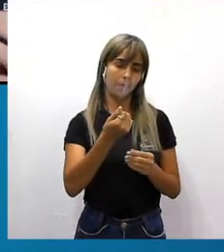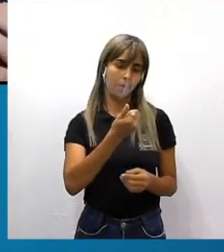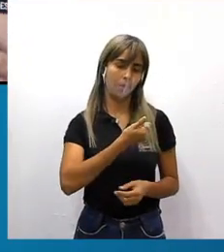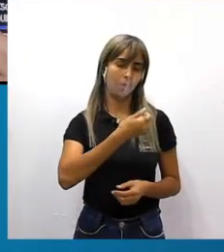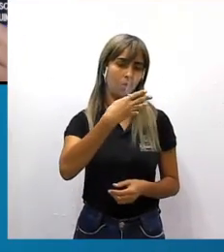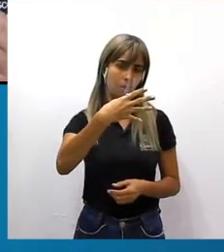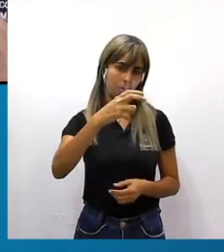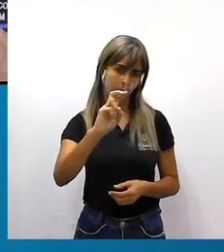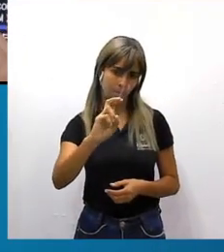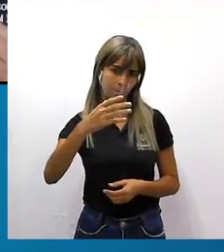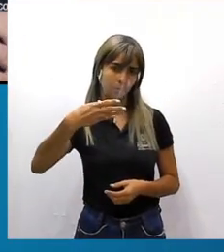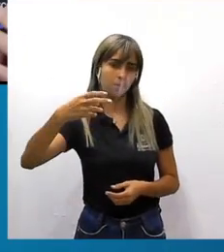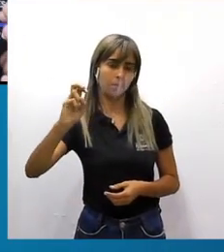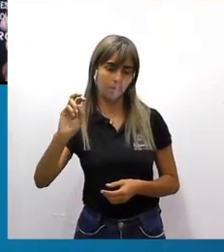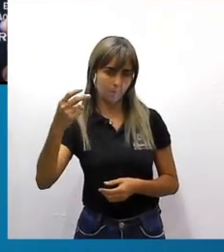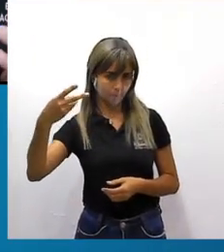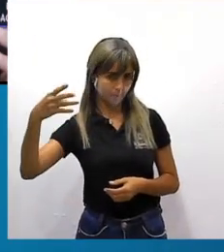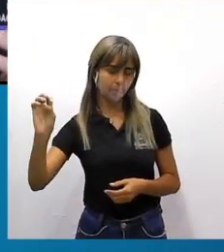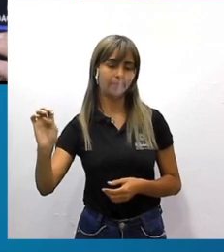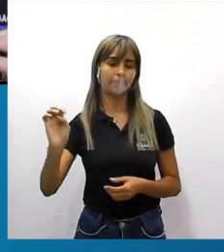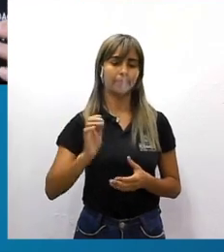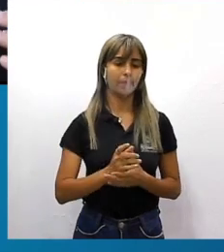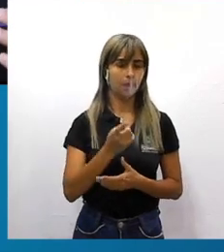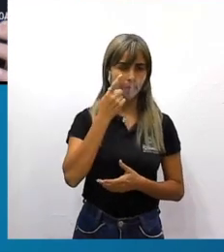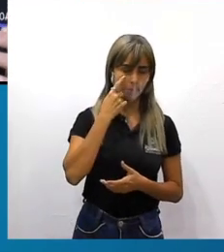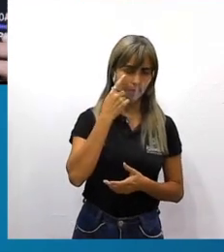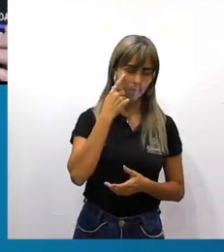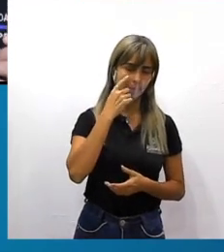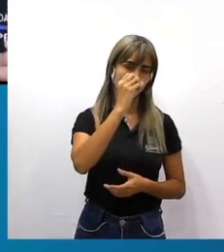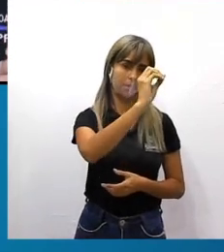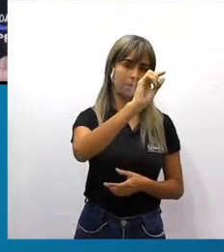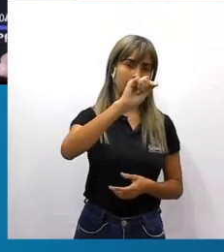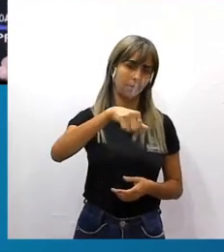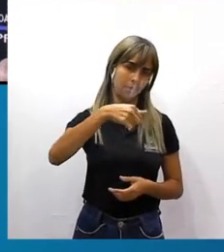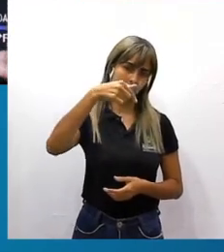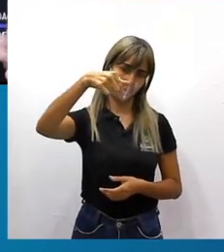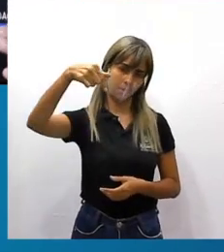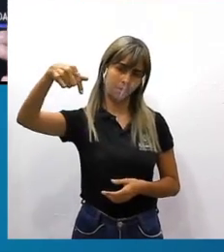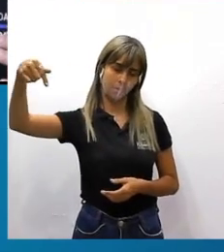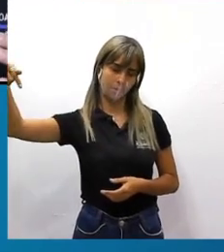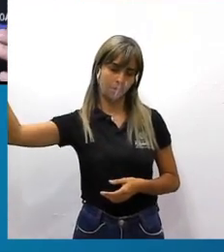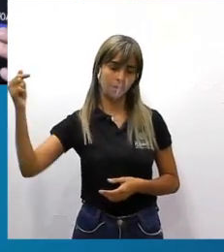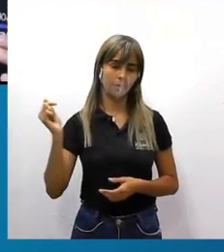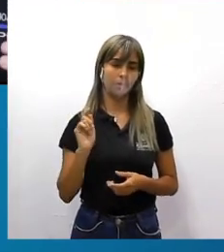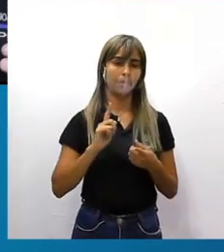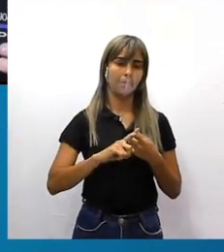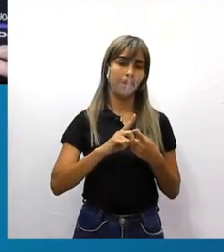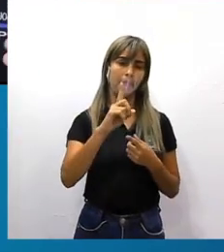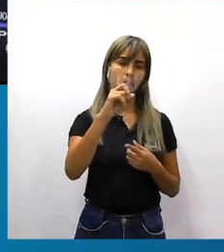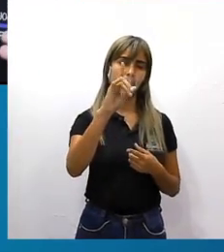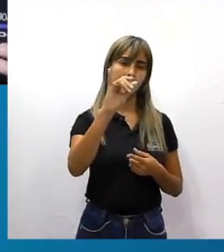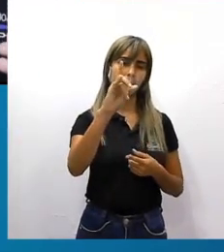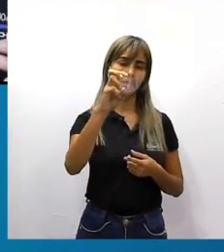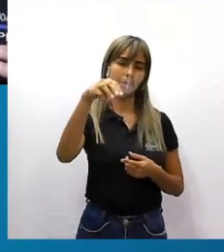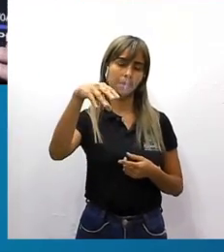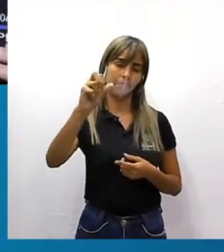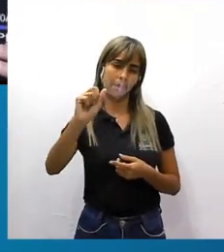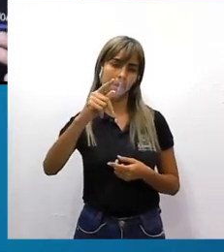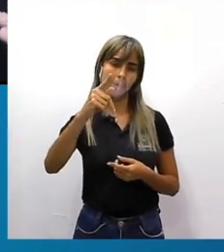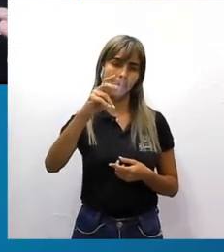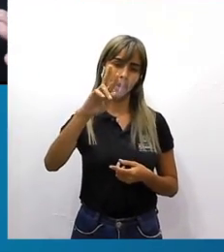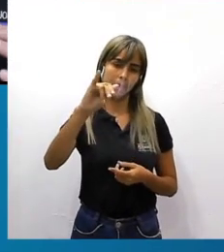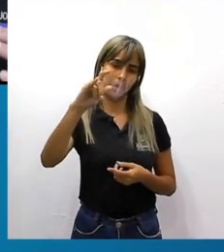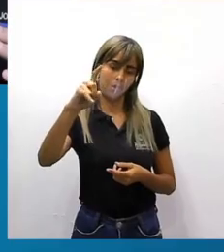45, 45, 45. Nesse que a gente acabou de ver, 0,777, também é uma dízima periódica, onde o 7 se